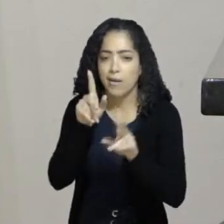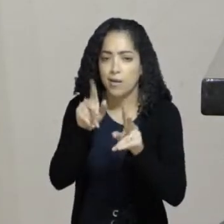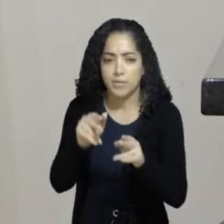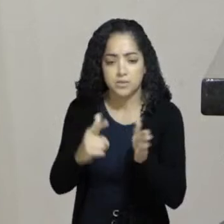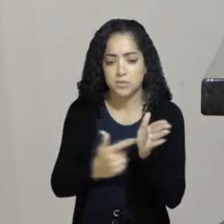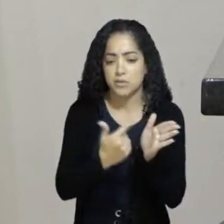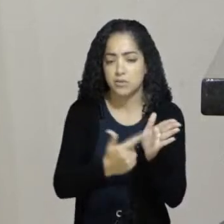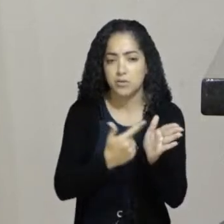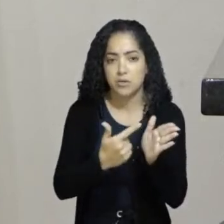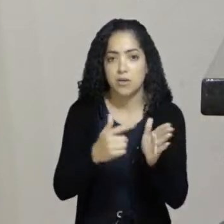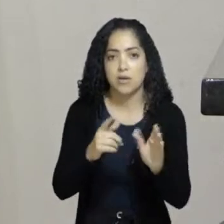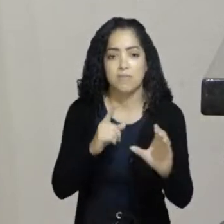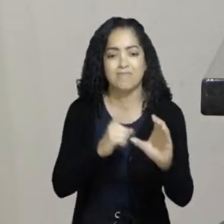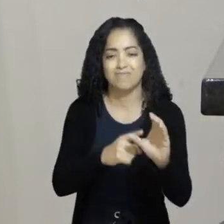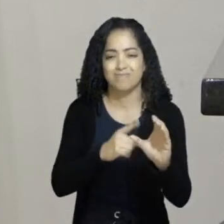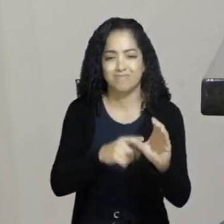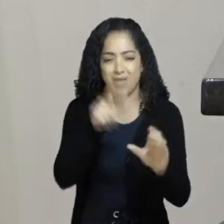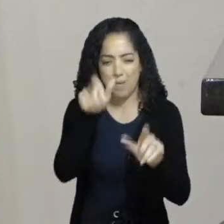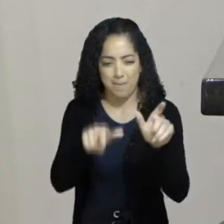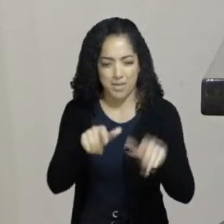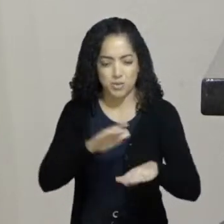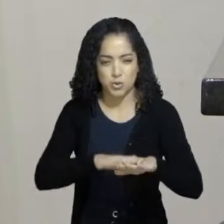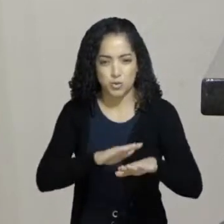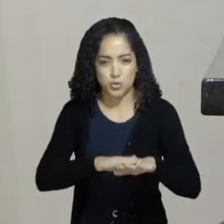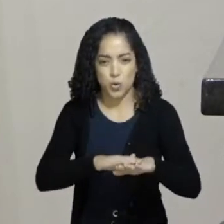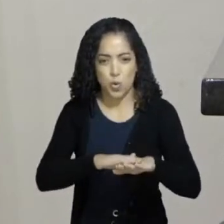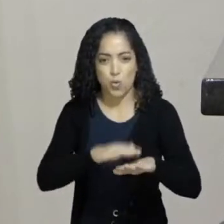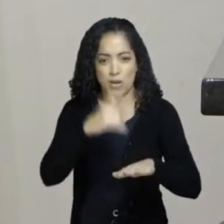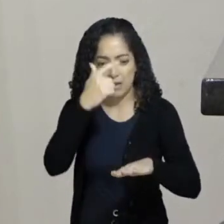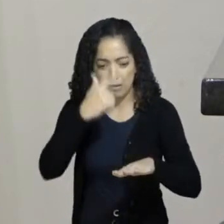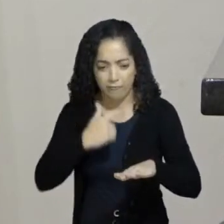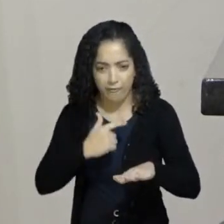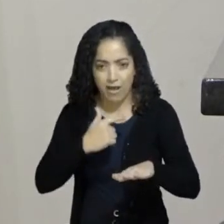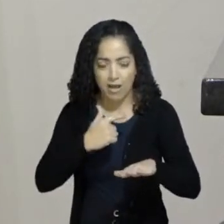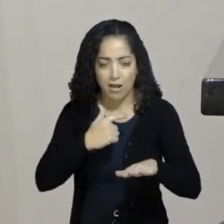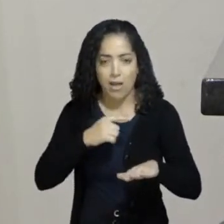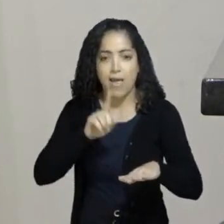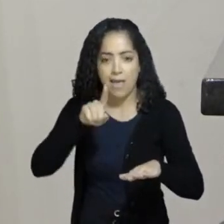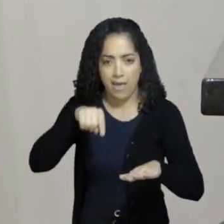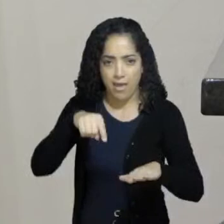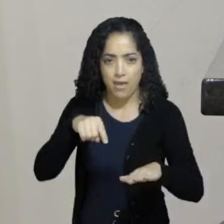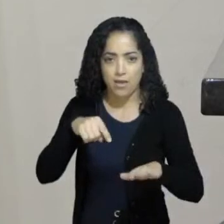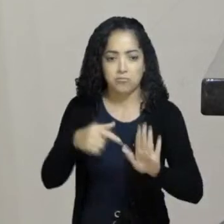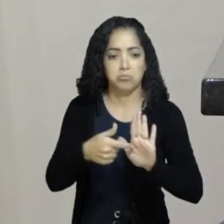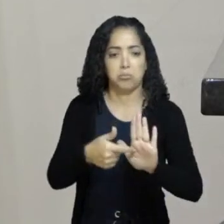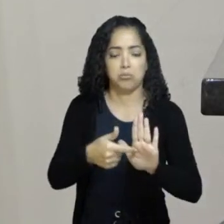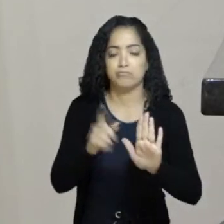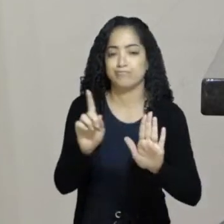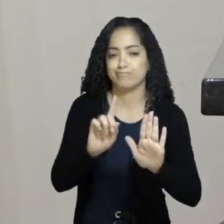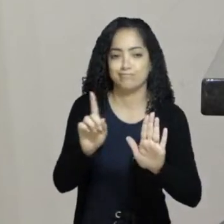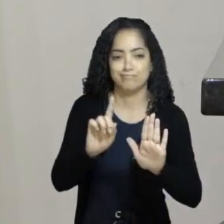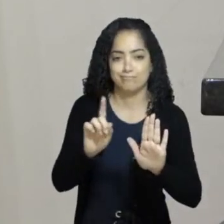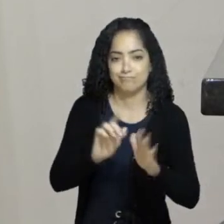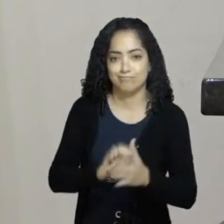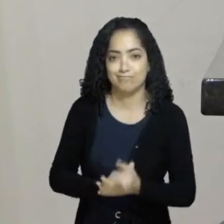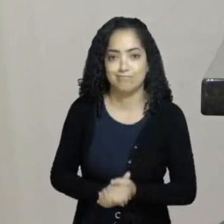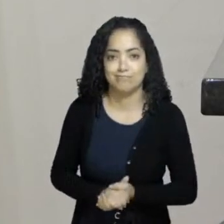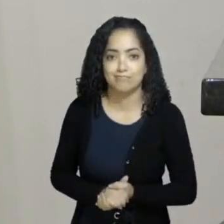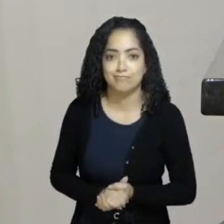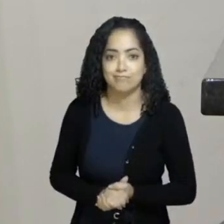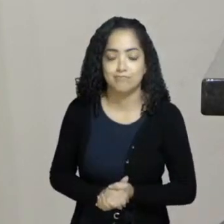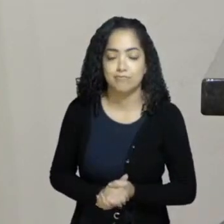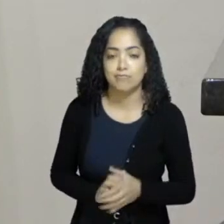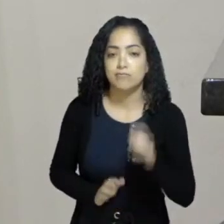comunista nunca diz que é comunista eles têm vergonha mas por trás eles enfiam a trolha sem vaselina